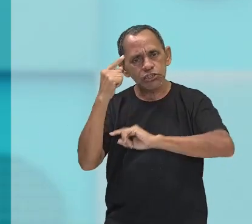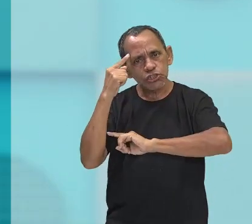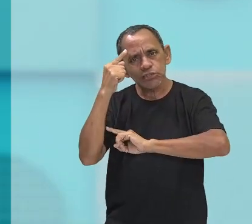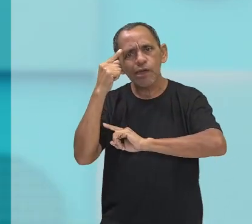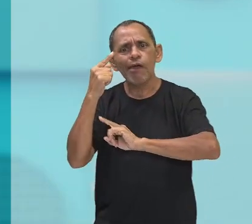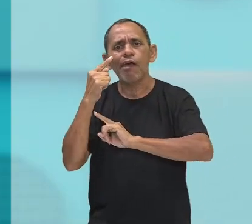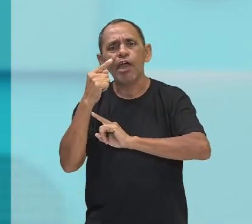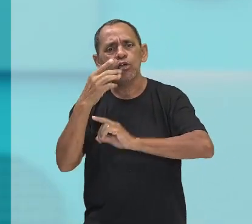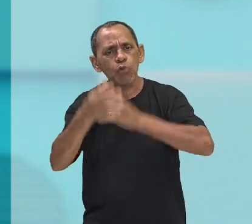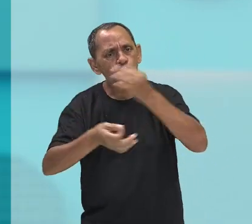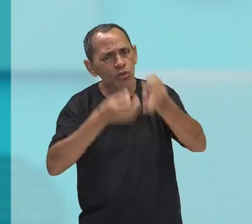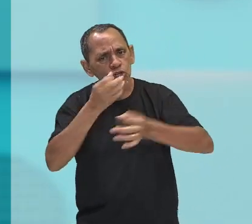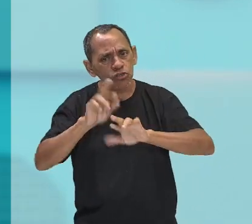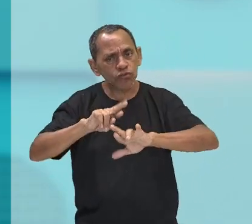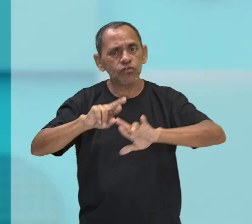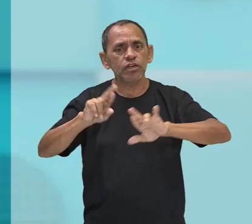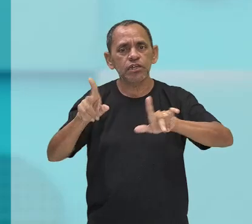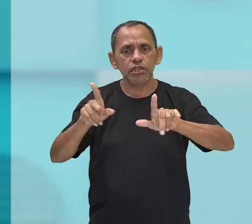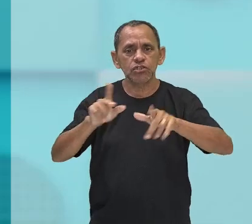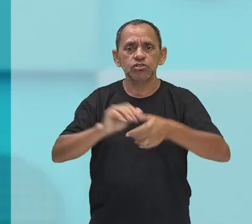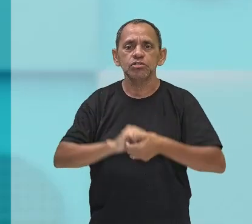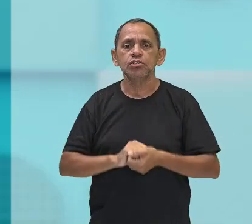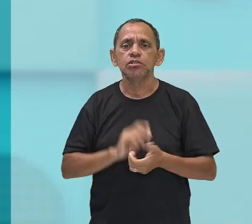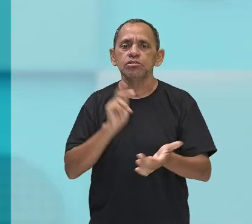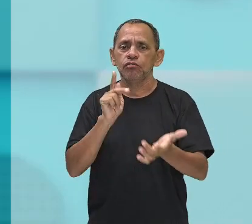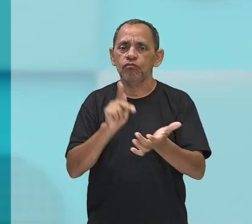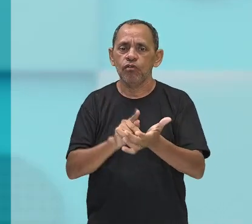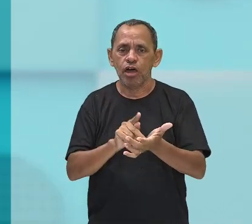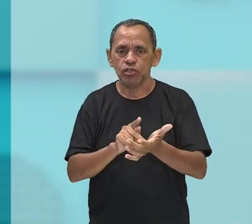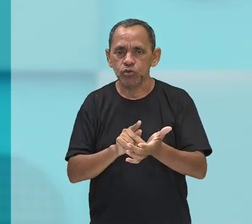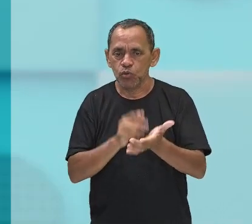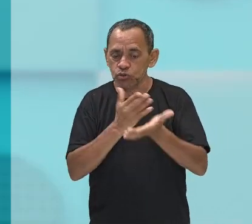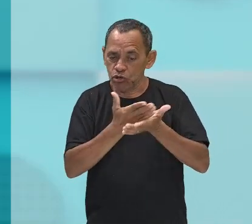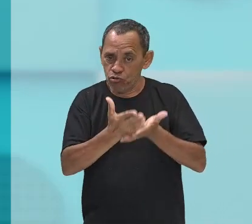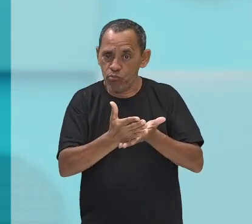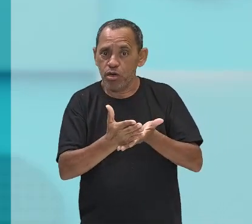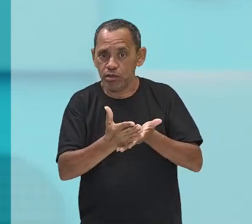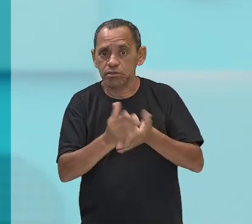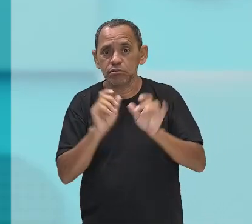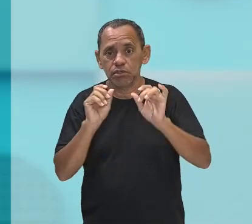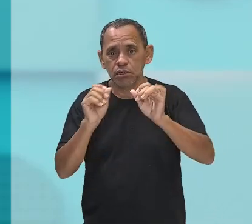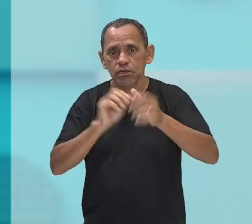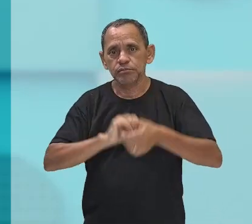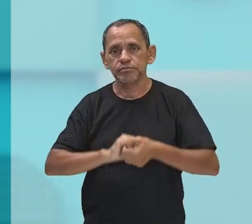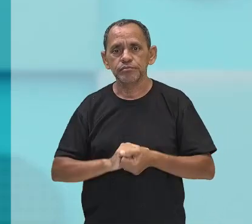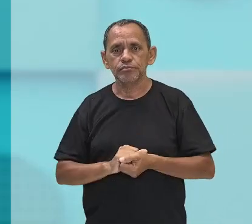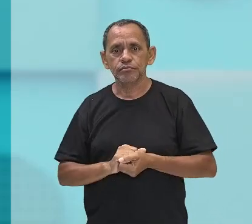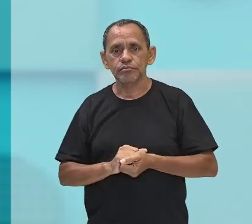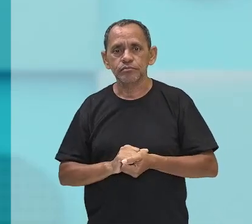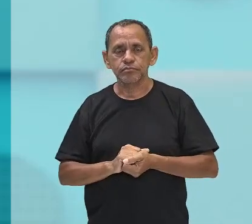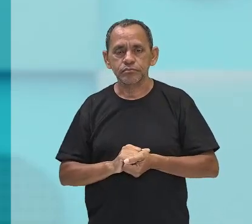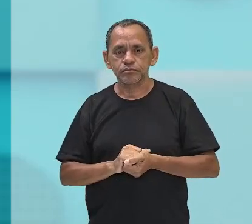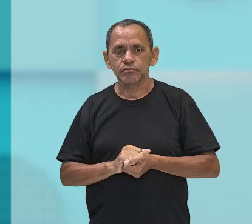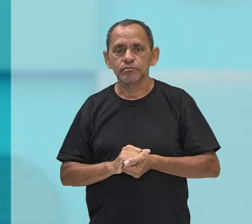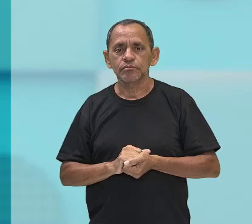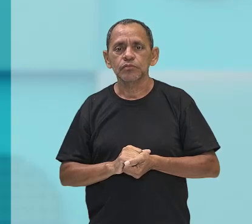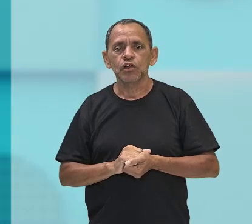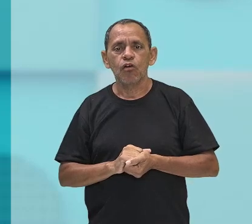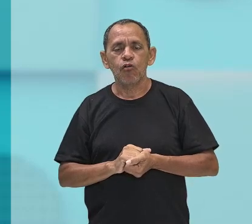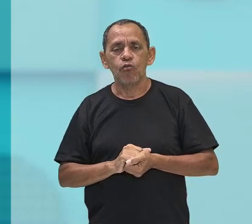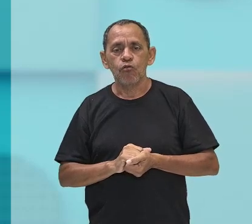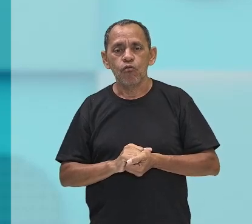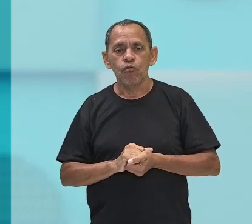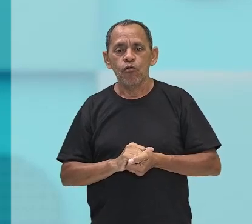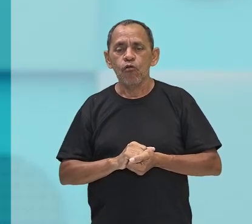uma opinião diferente, né? Você acaba que você vai ali, vamos utilizar o termo, né, como a gente usa no cotidiano, na corda daquela pessoa, né?